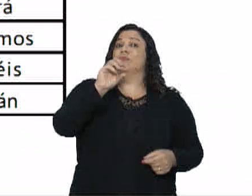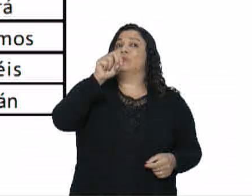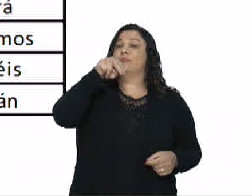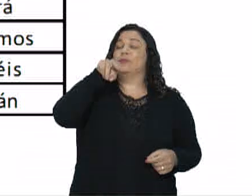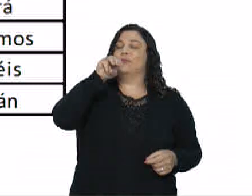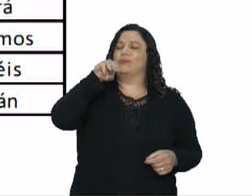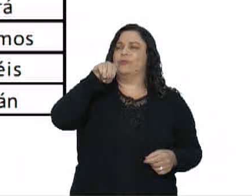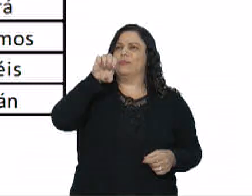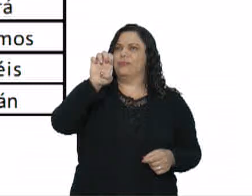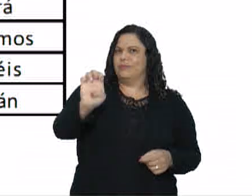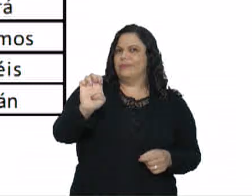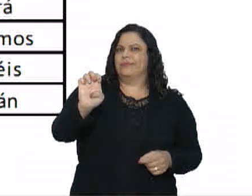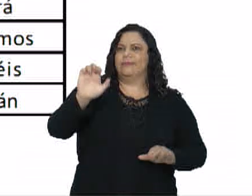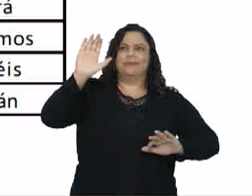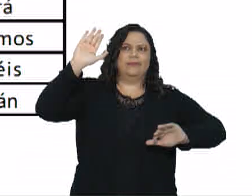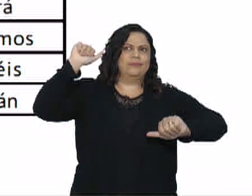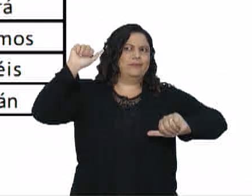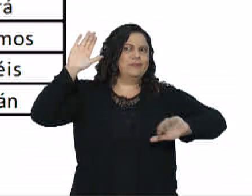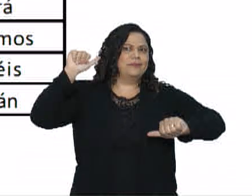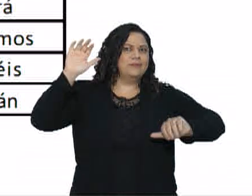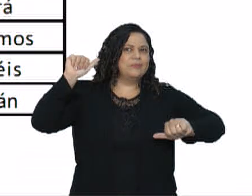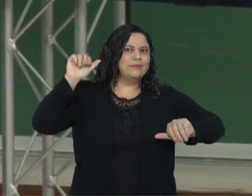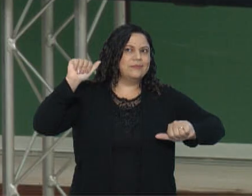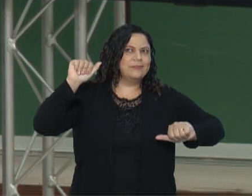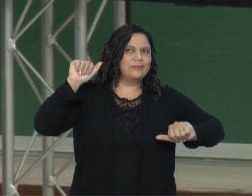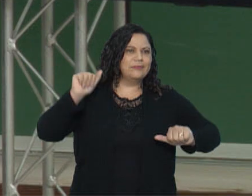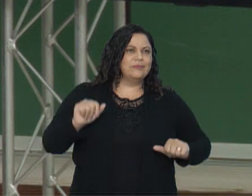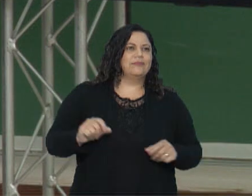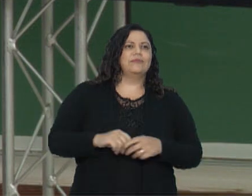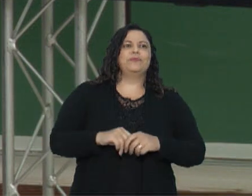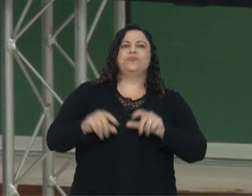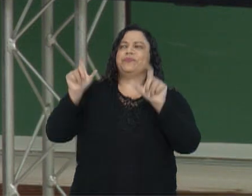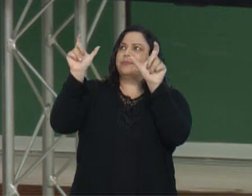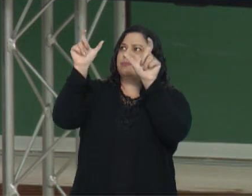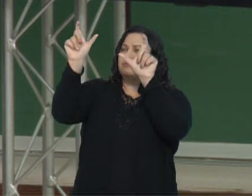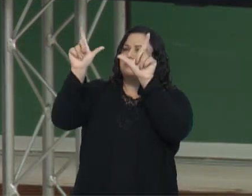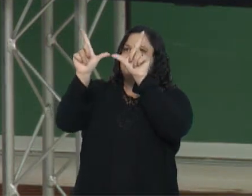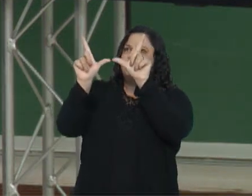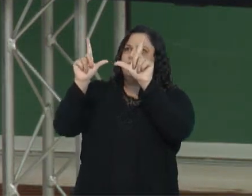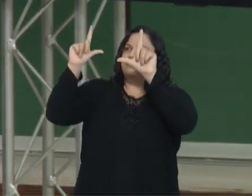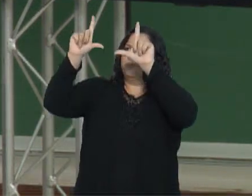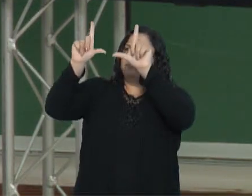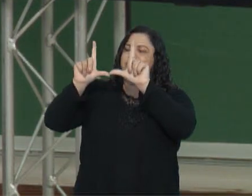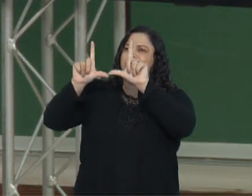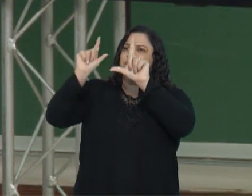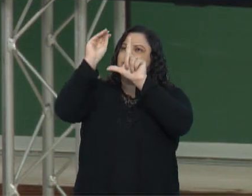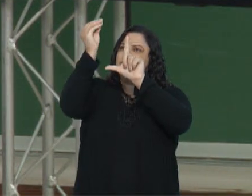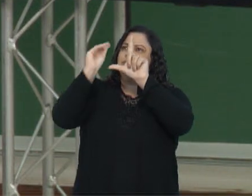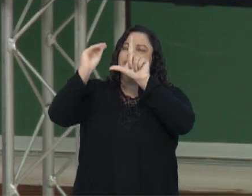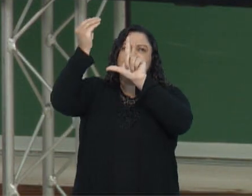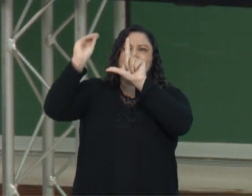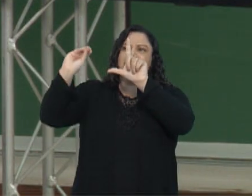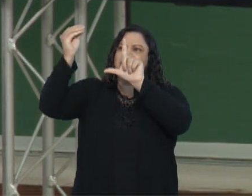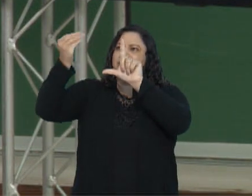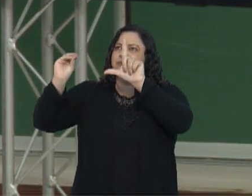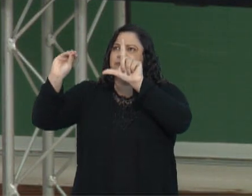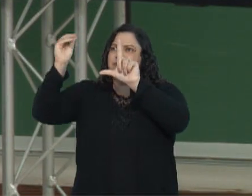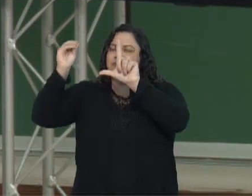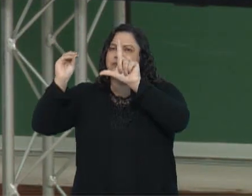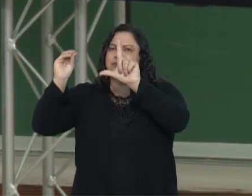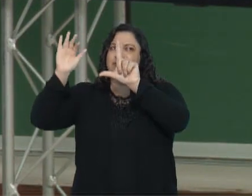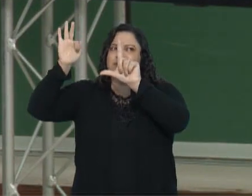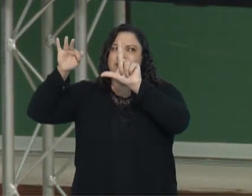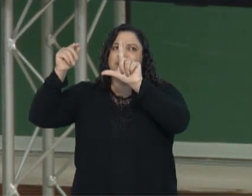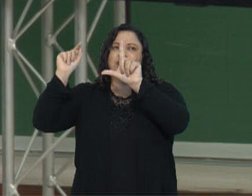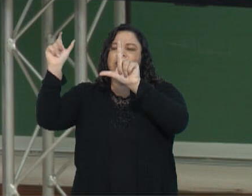español. Perfecto. E o professor trouxe o esqueminha justamente com las terminaciones, quando eu vou